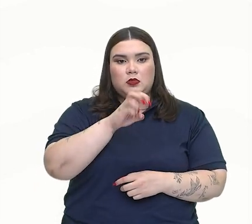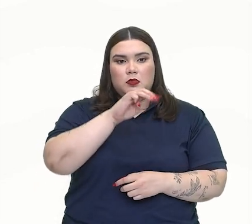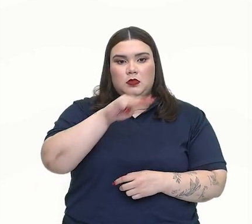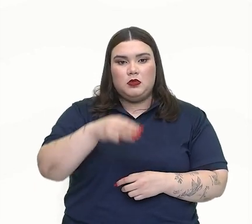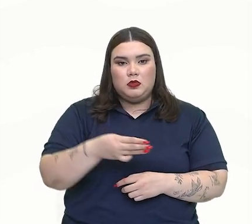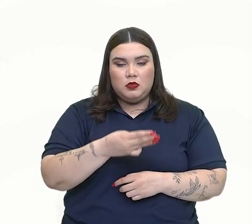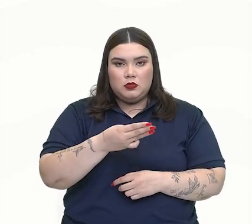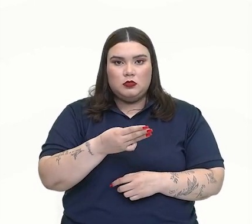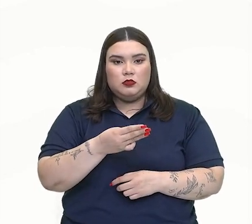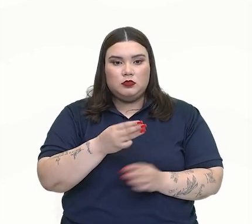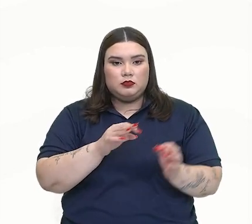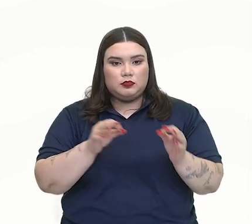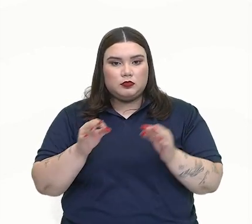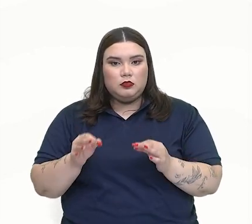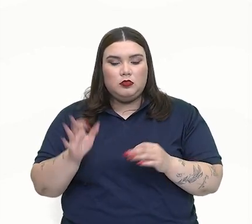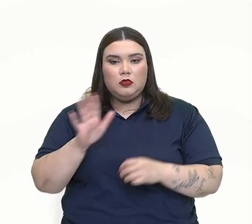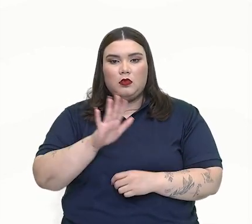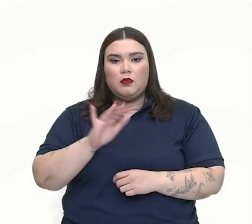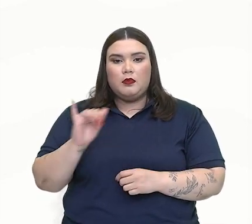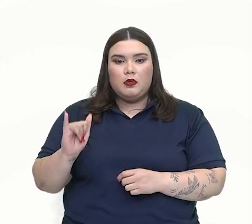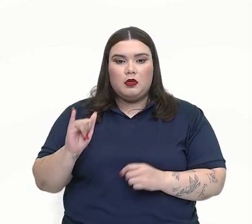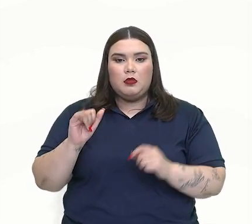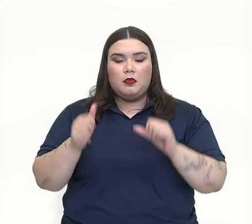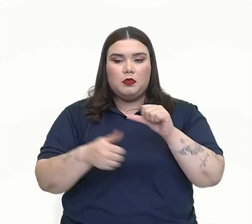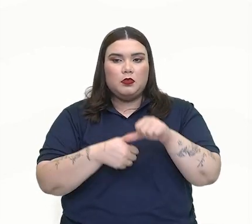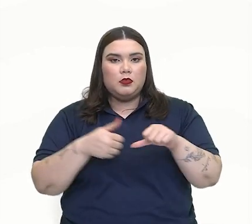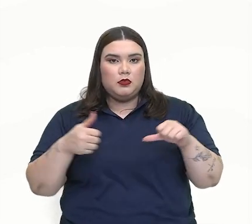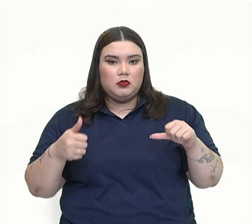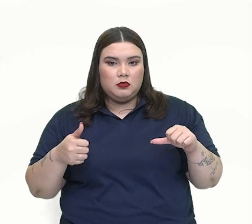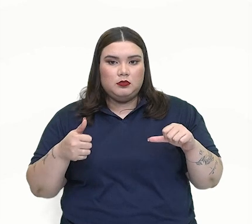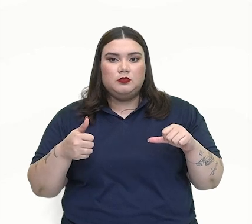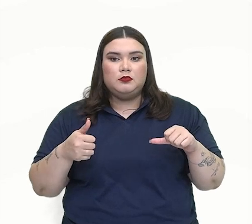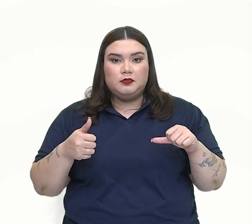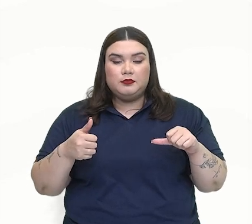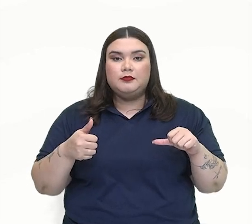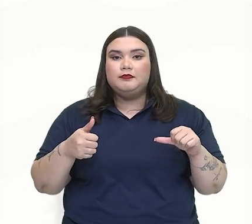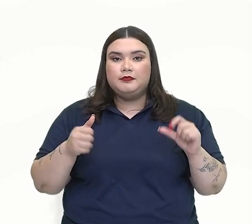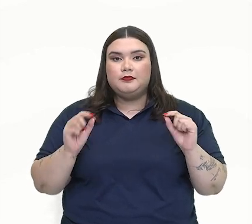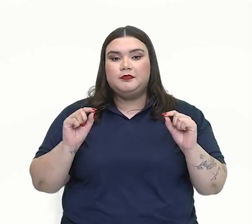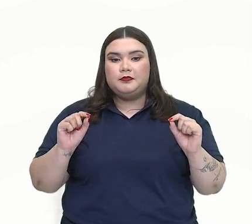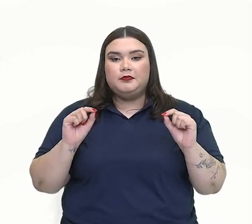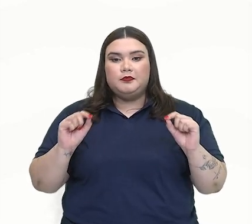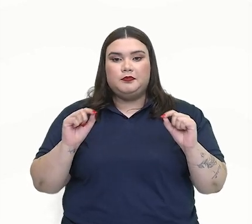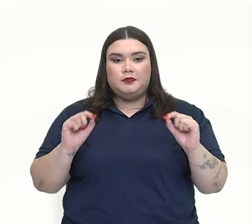aí, tá? E vamos converter para